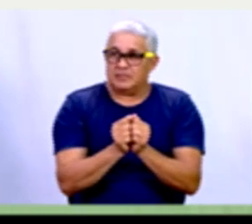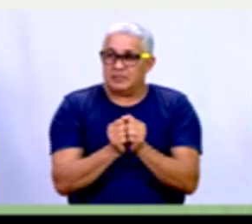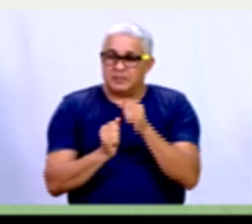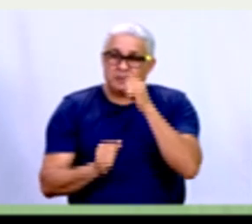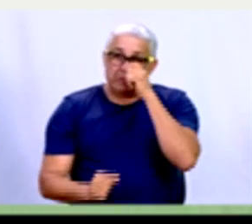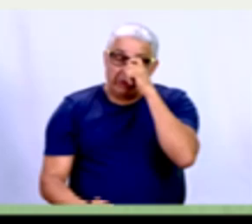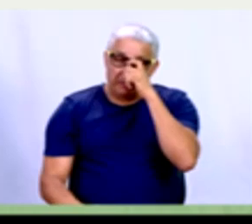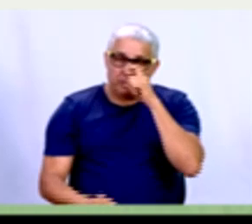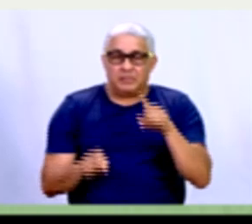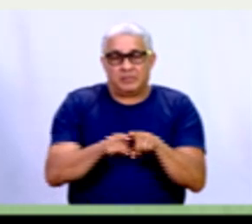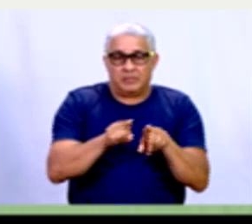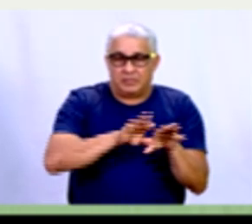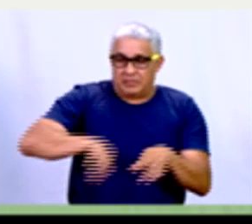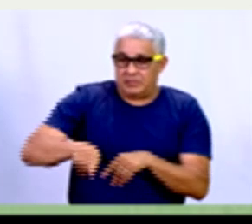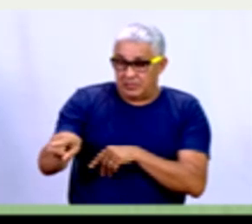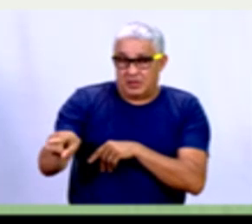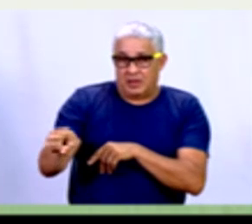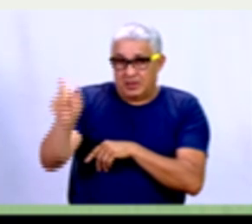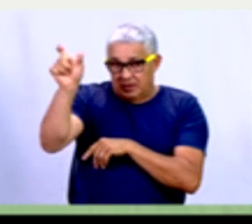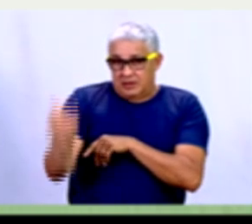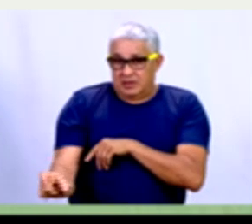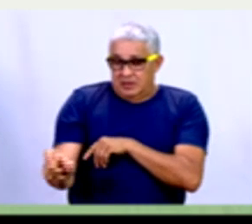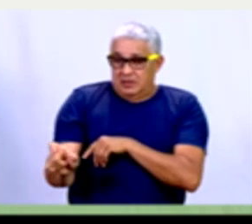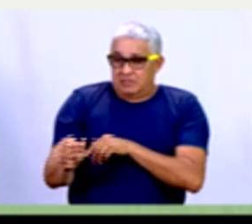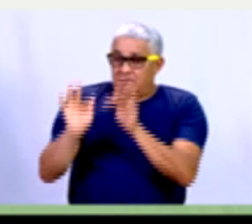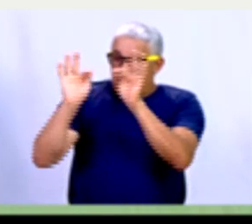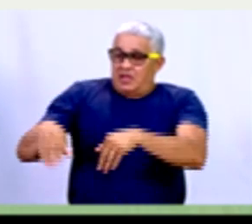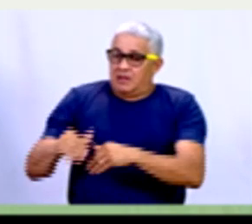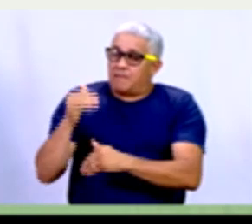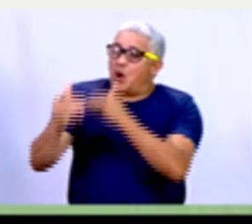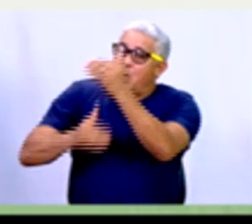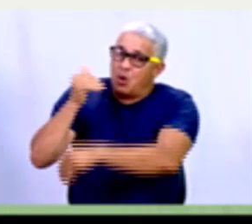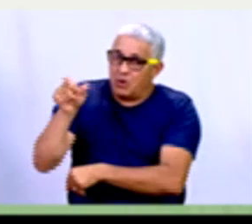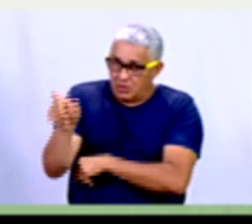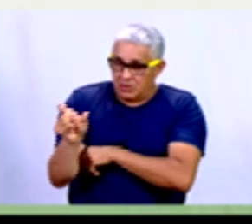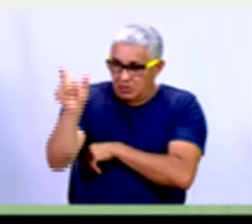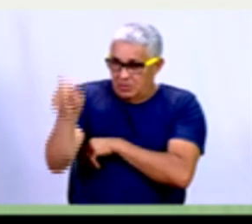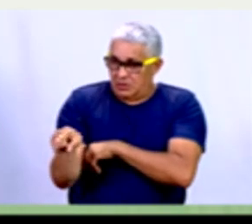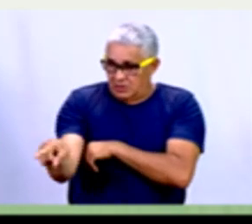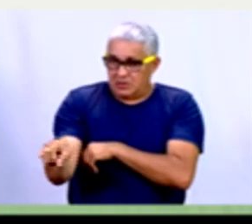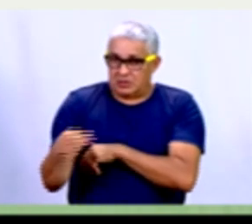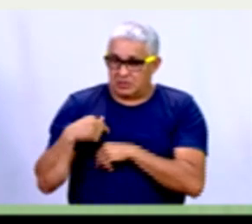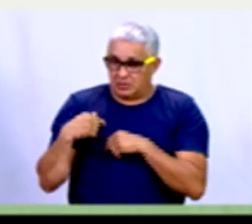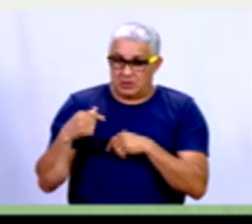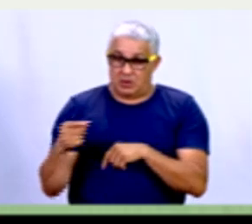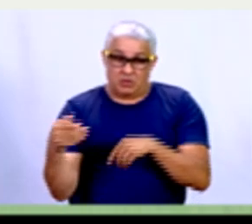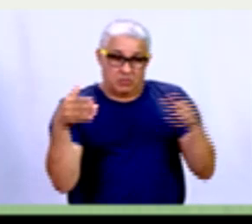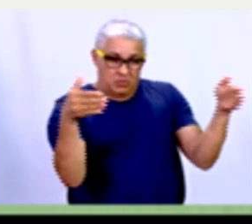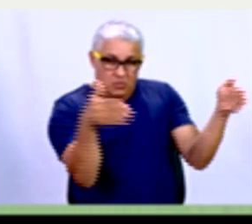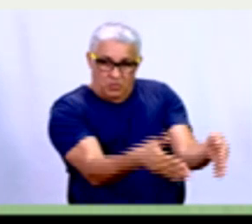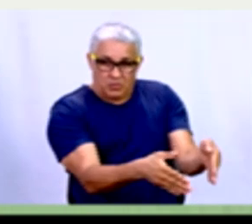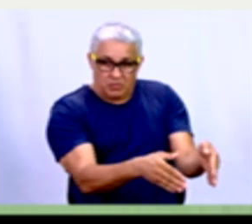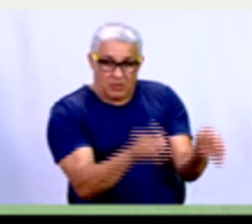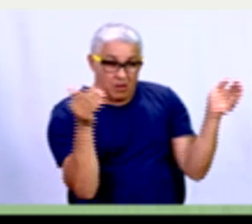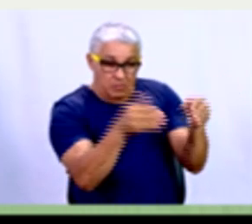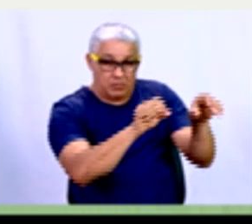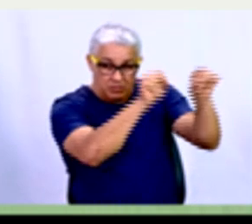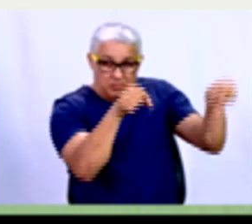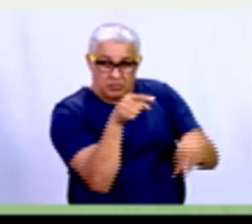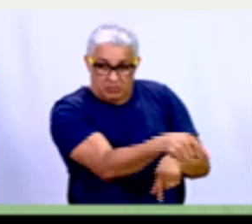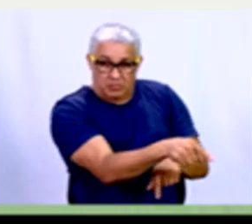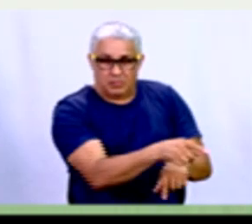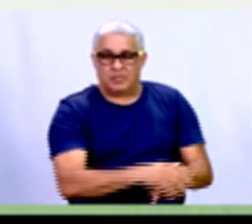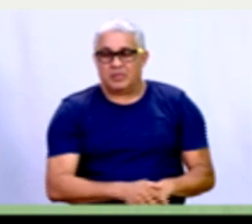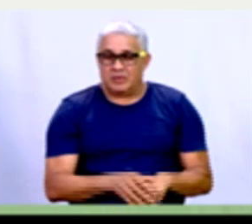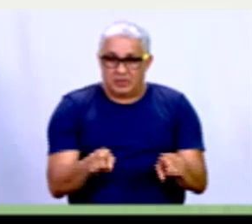Quando o usuário final é envolvido só no final do processo, eu tenho foco no sistema. Quando